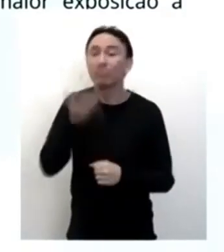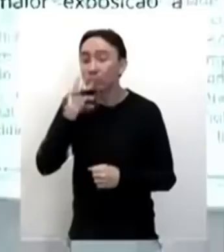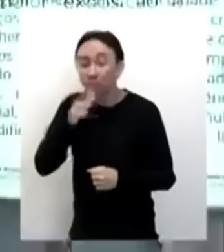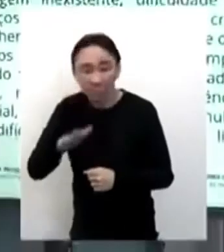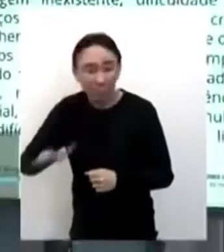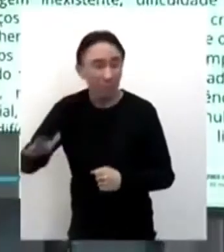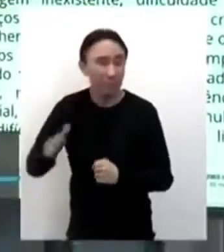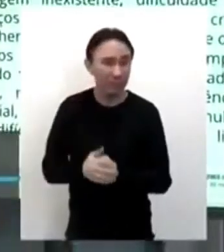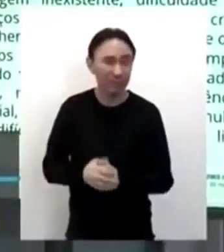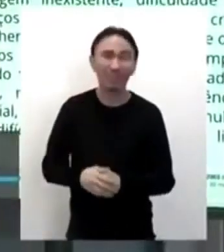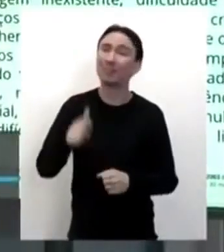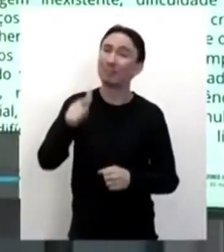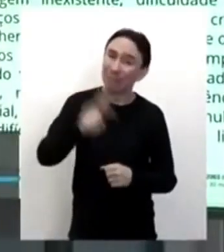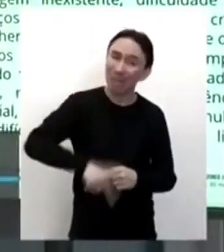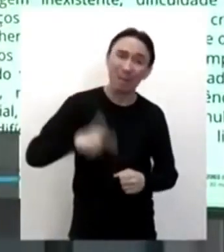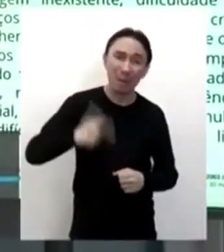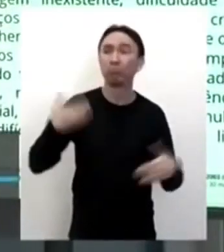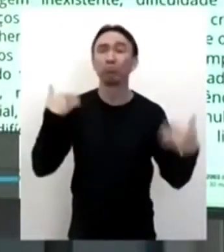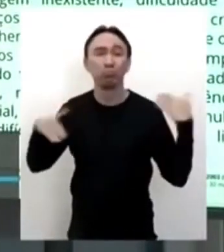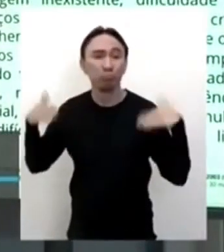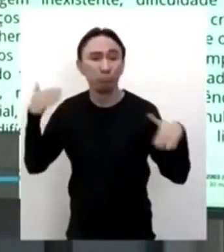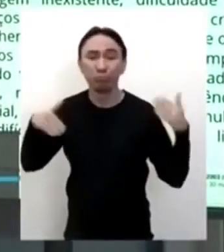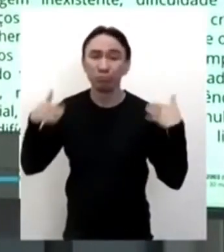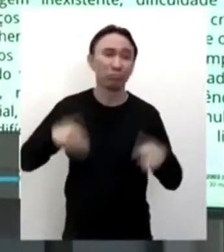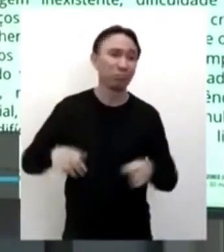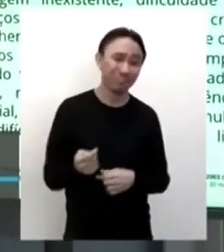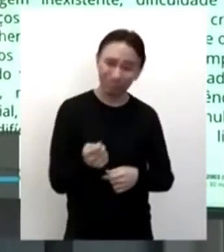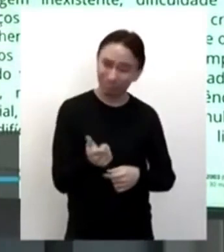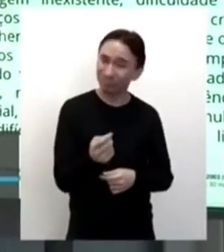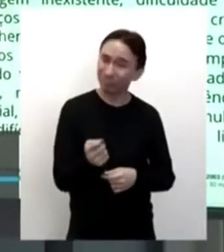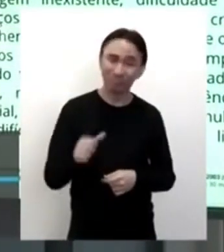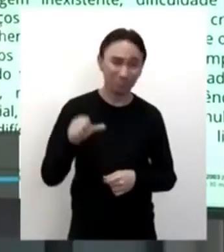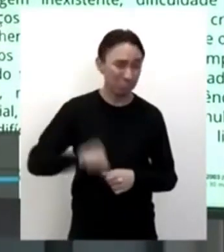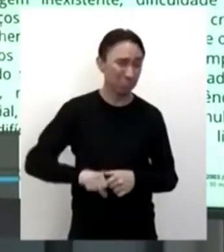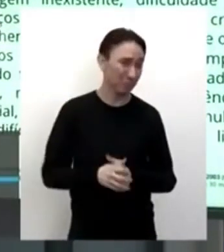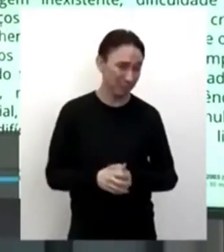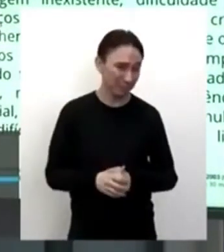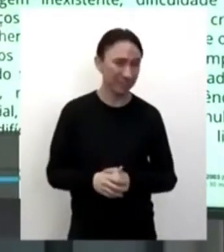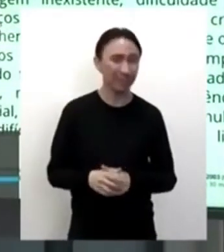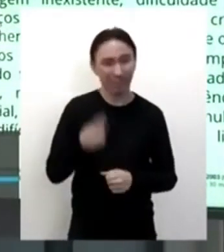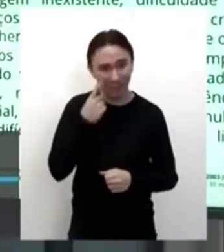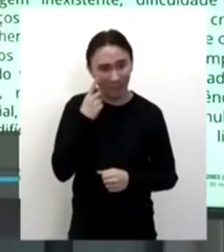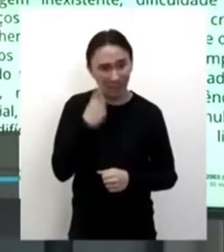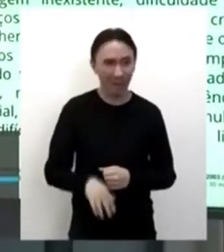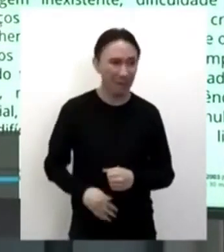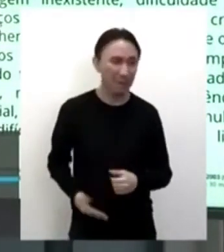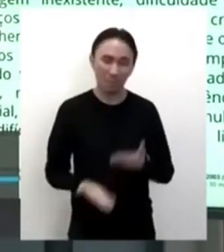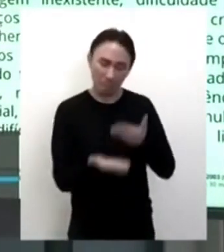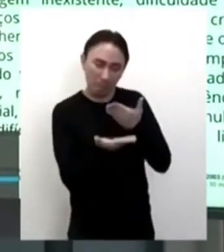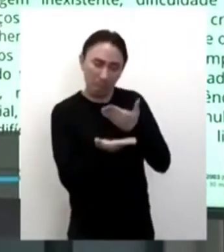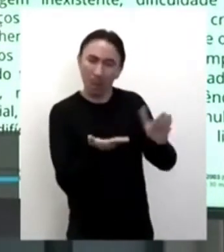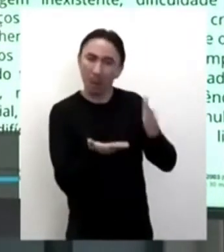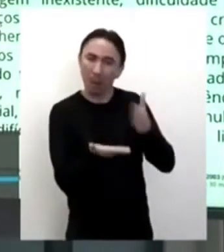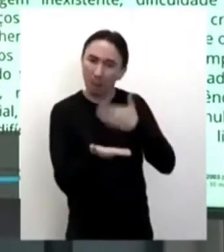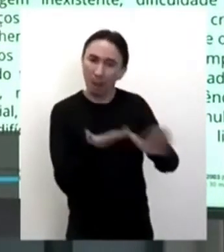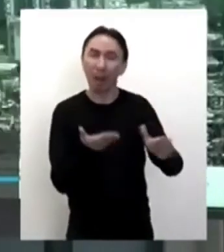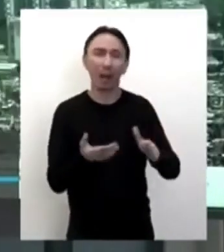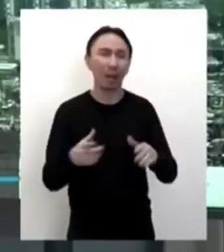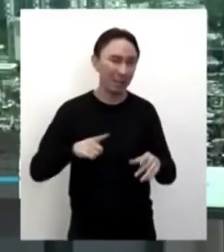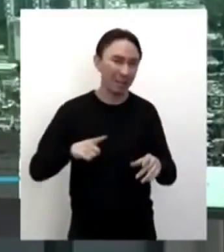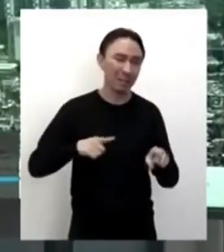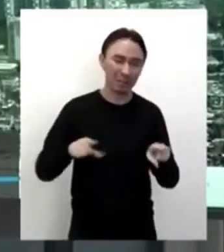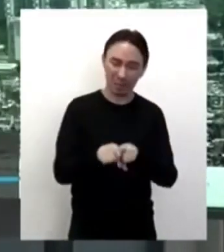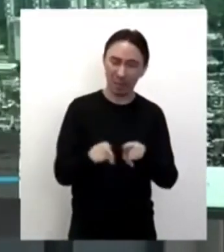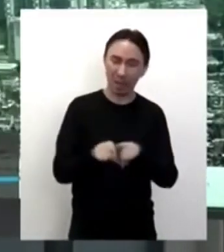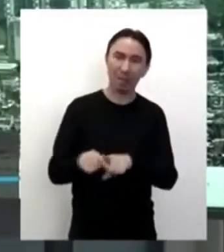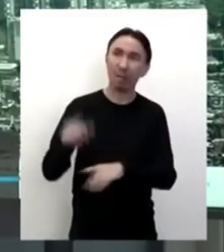tem muito mais coisas aí do que foi citado. Então essa questão aí da segregação urbana tem muito também conjunto com segregações